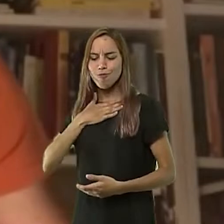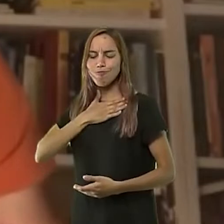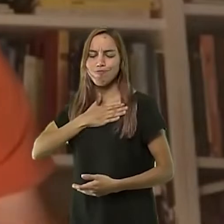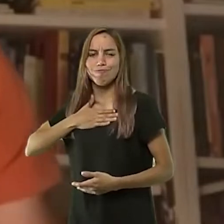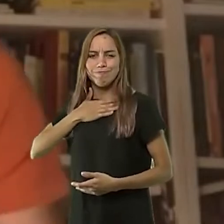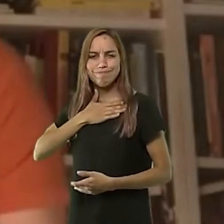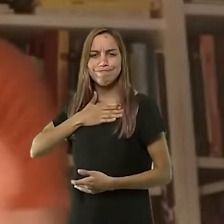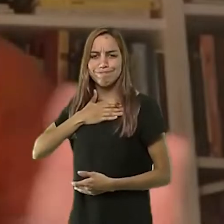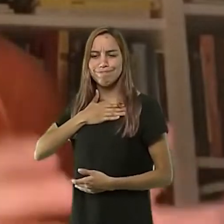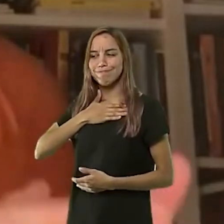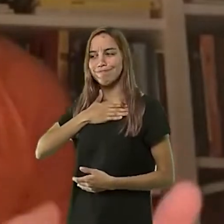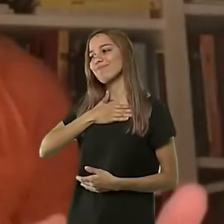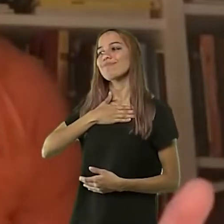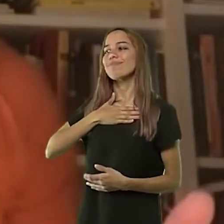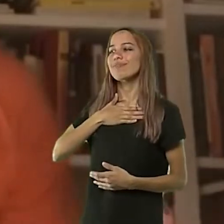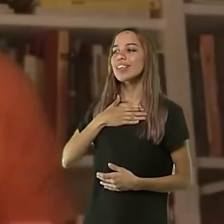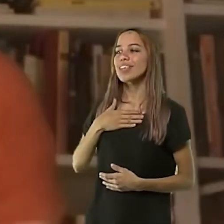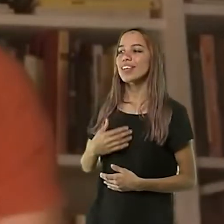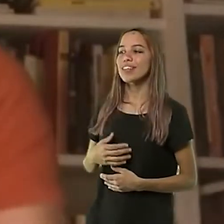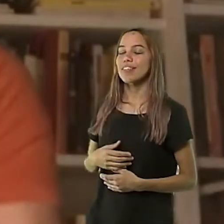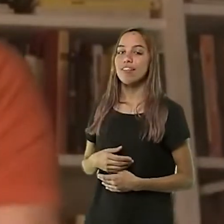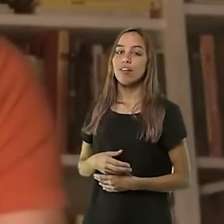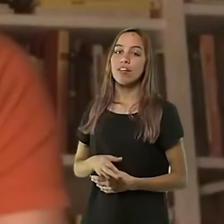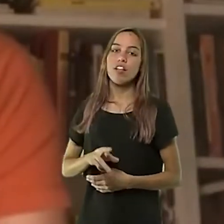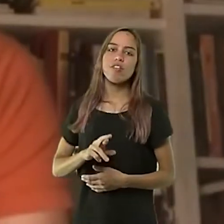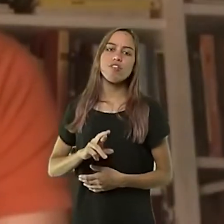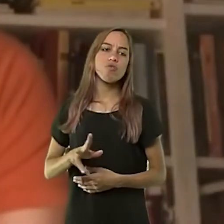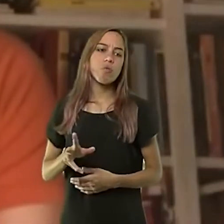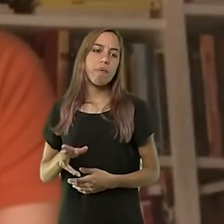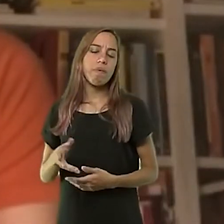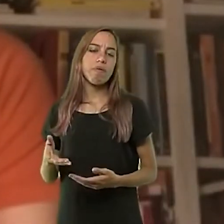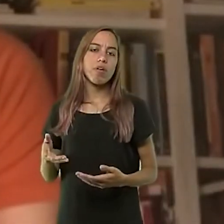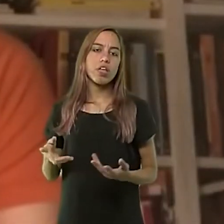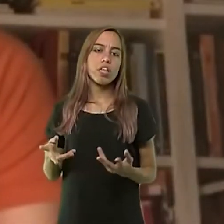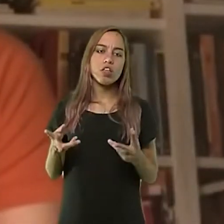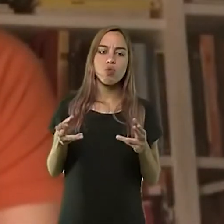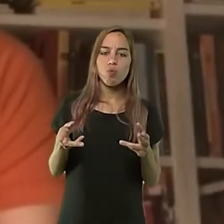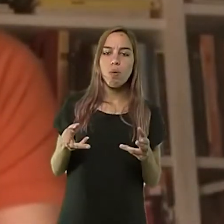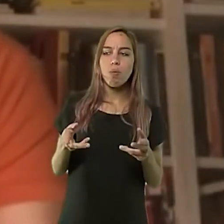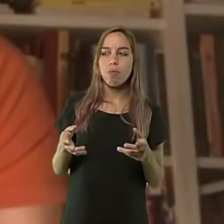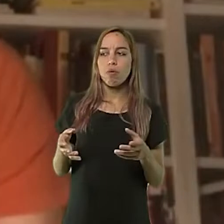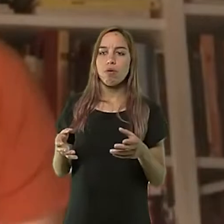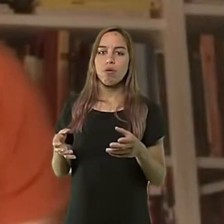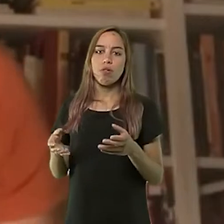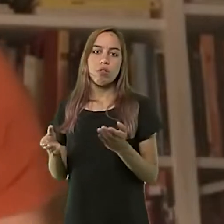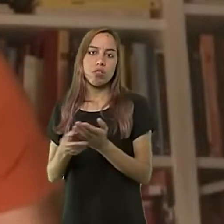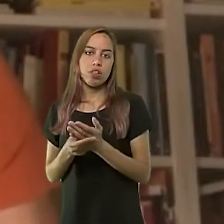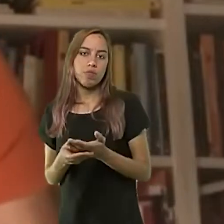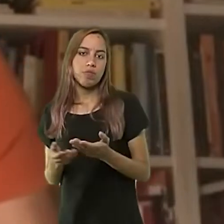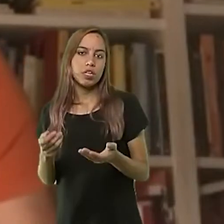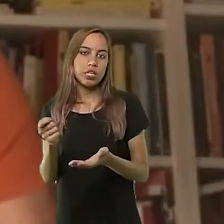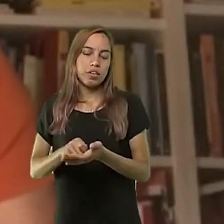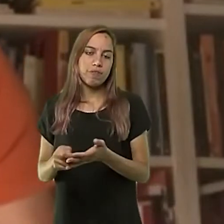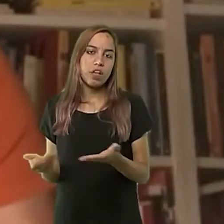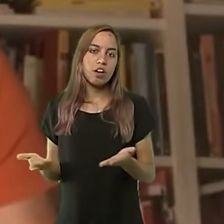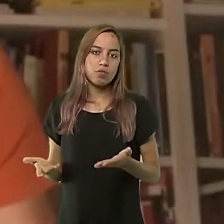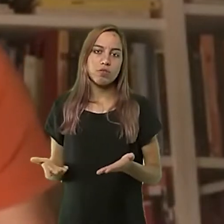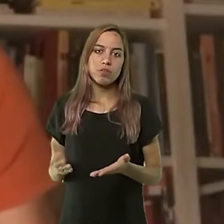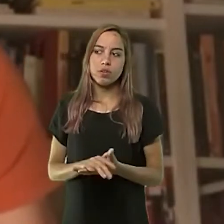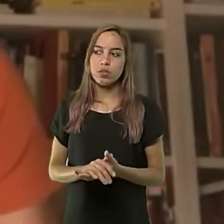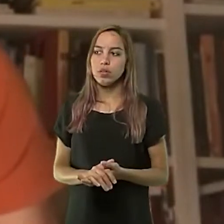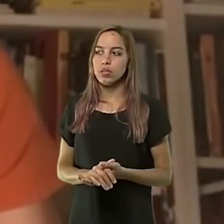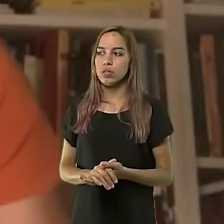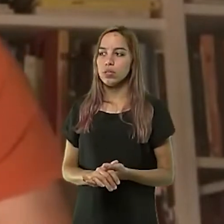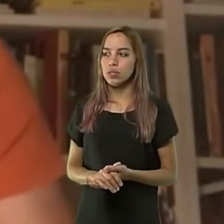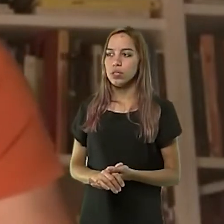um livro que já não é da mesma família destes que acabei de falar. Ele passa-se no Oriente, na